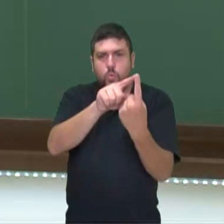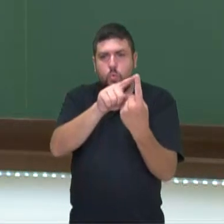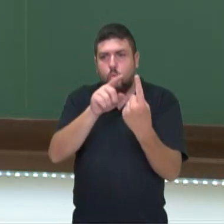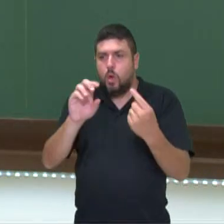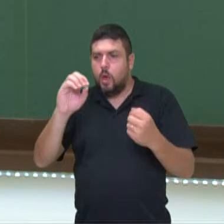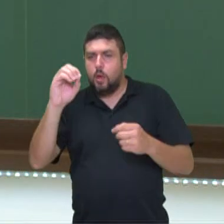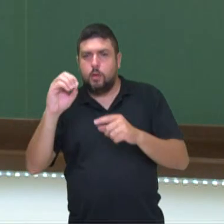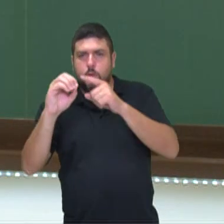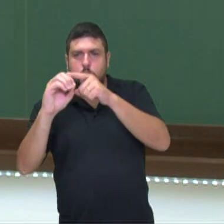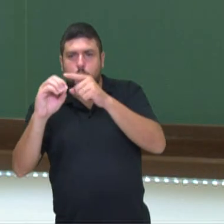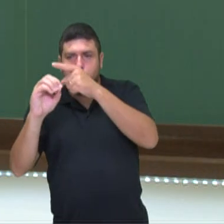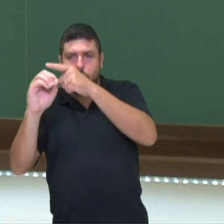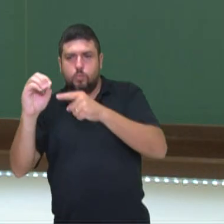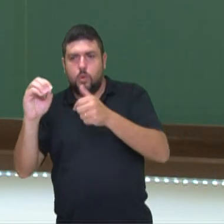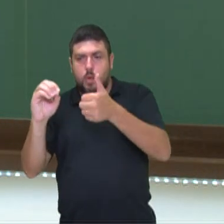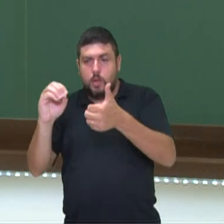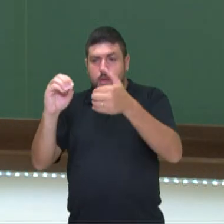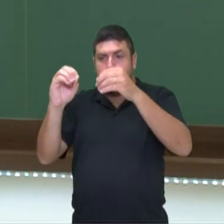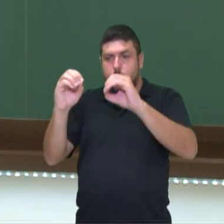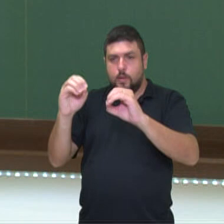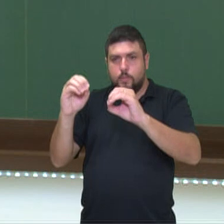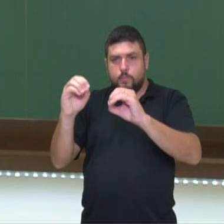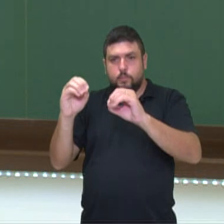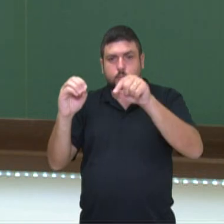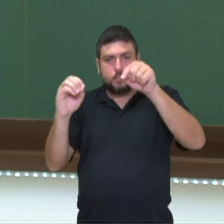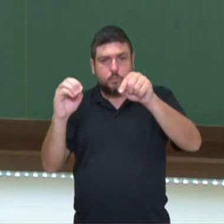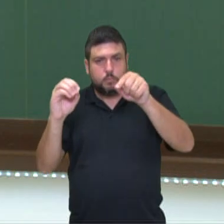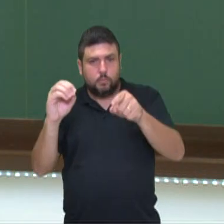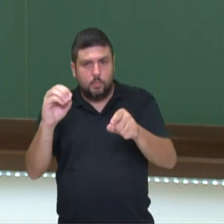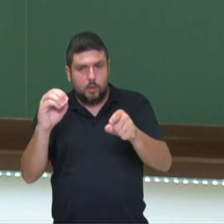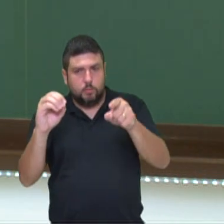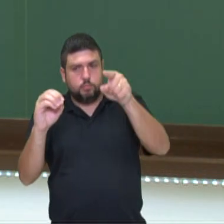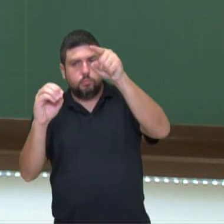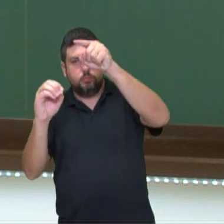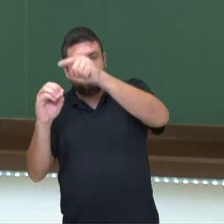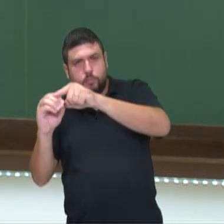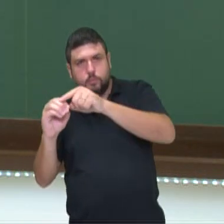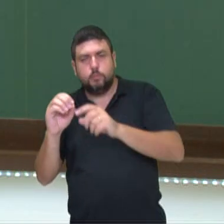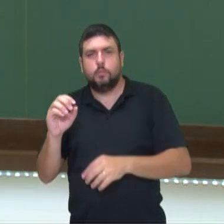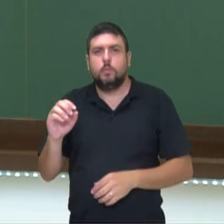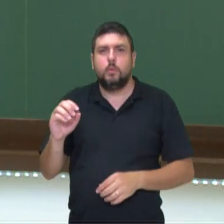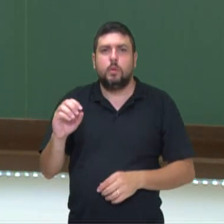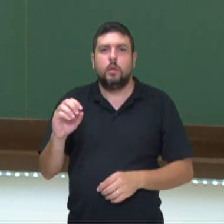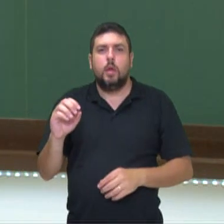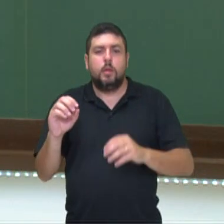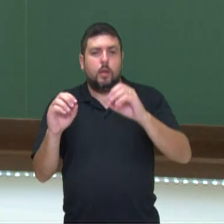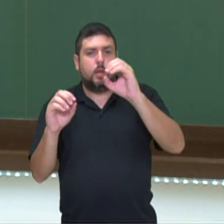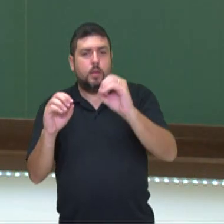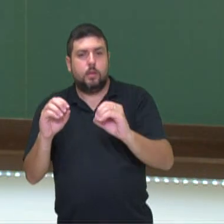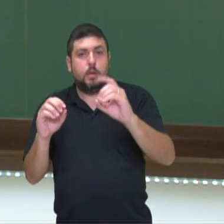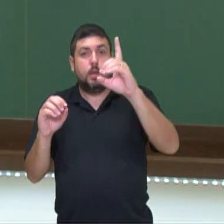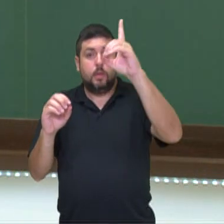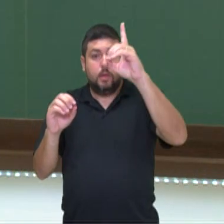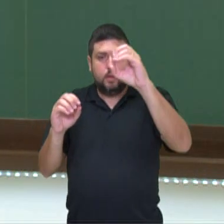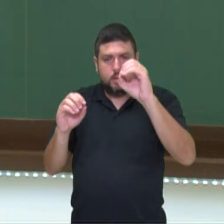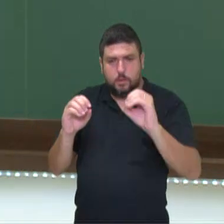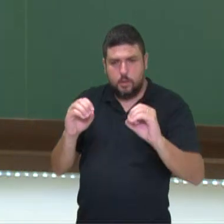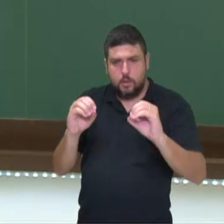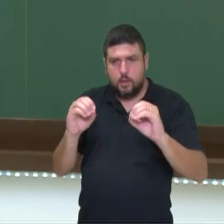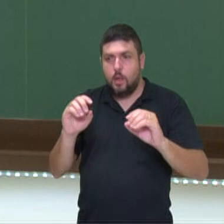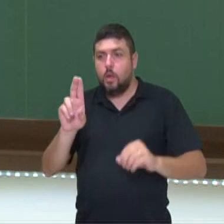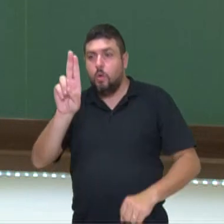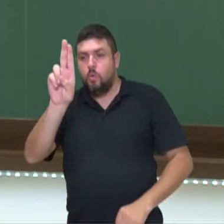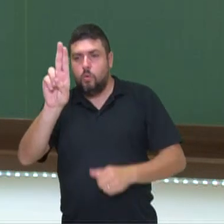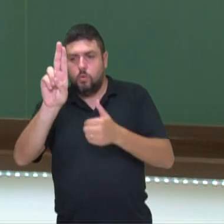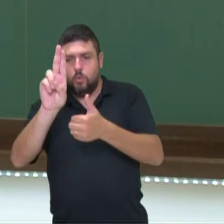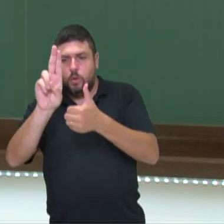professora, por que tem esse 10 aqui? Ah, esse 1 é do próximo passo da conta. Então, vai ficar com 0 dezenas e passa a ter 10